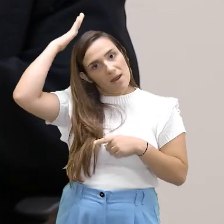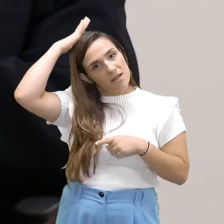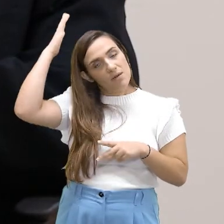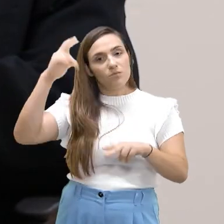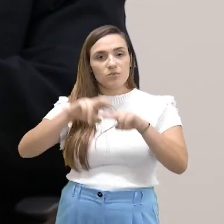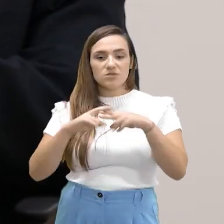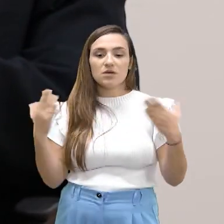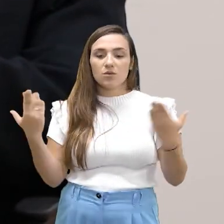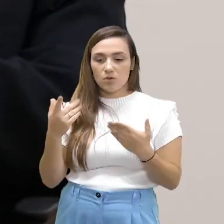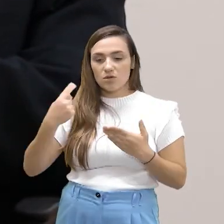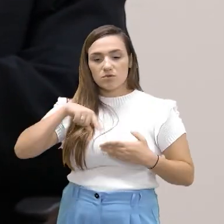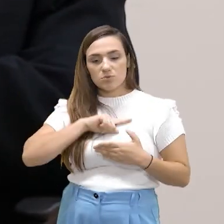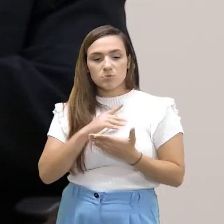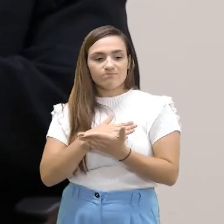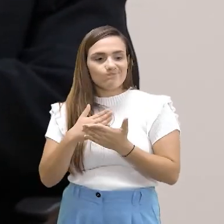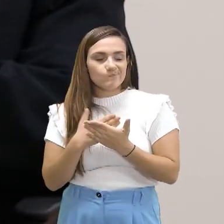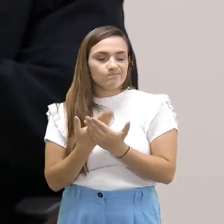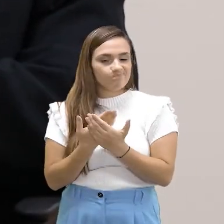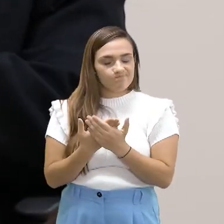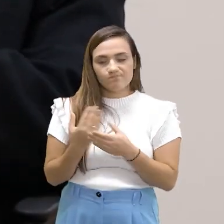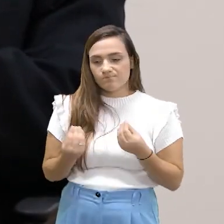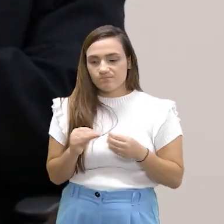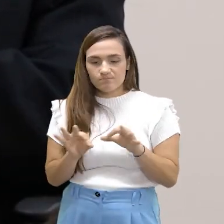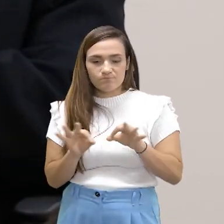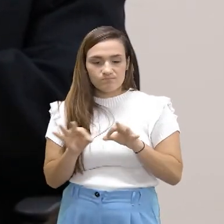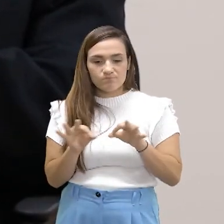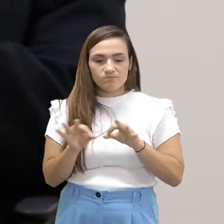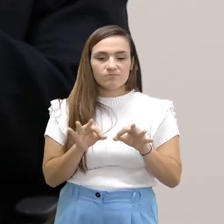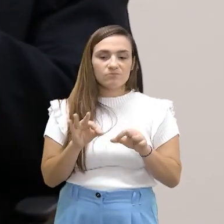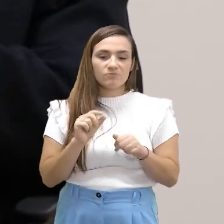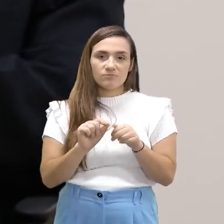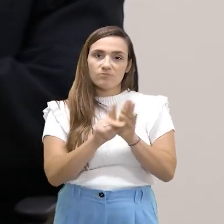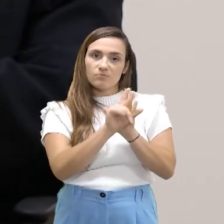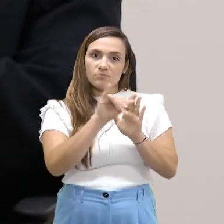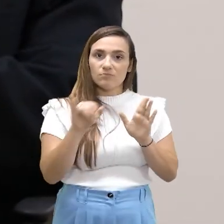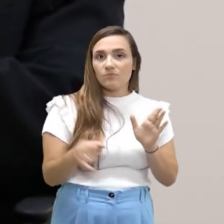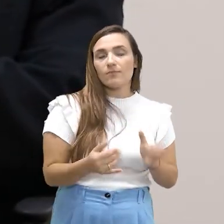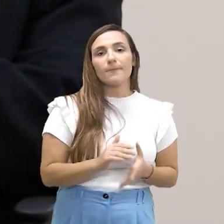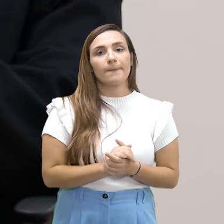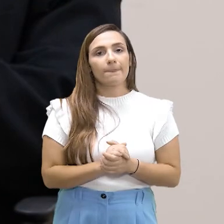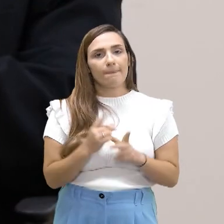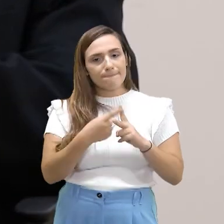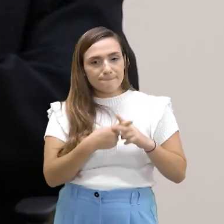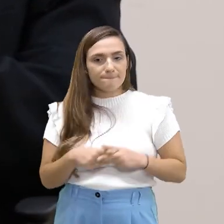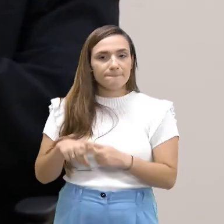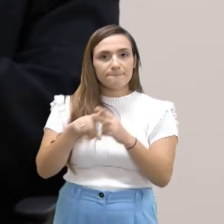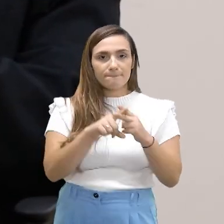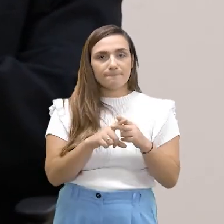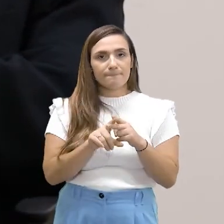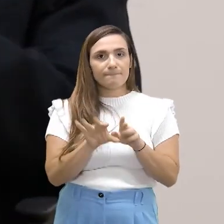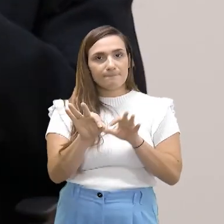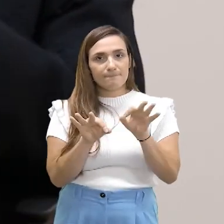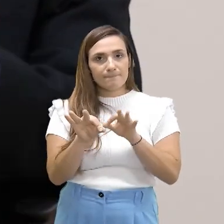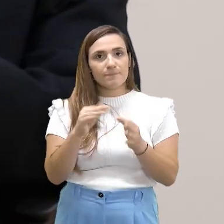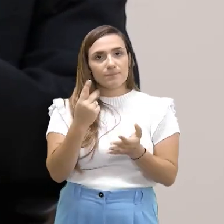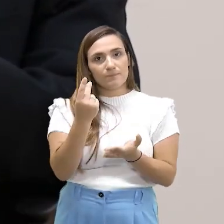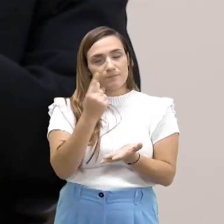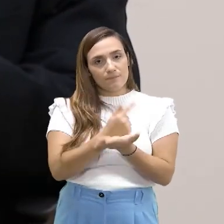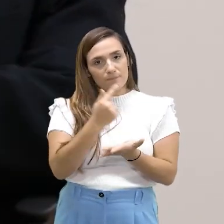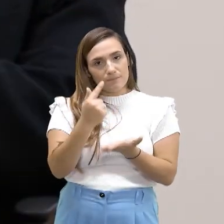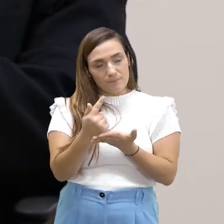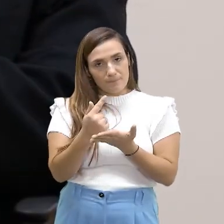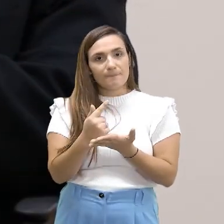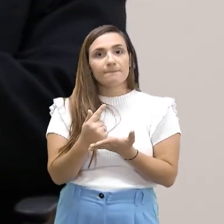nosso estado para que nós pudéssemos organizar um anteprojeto de